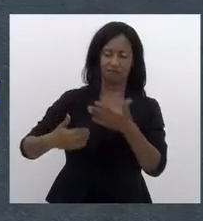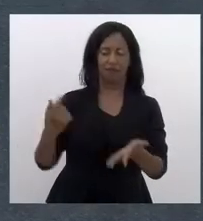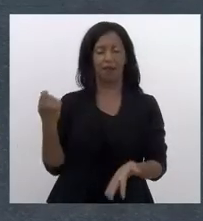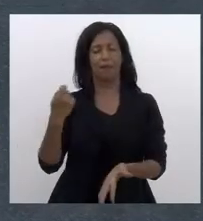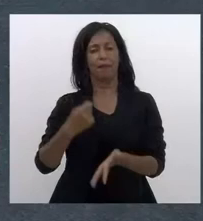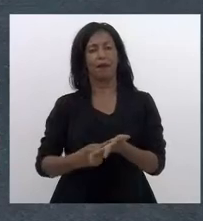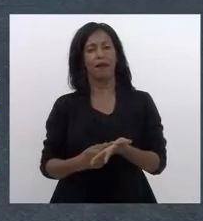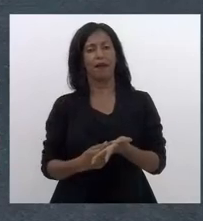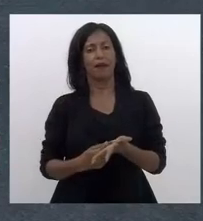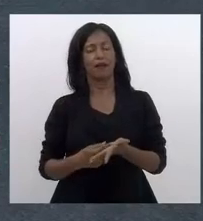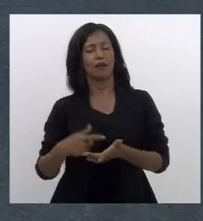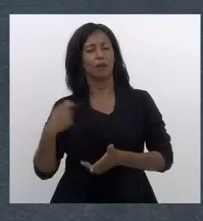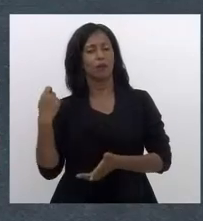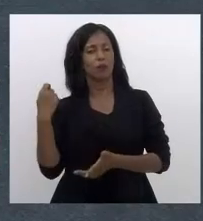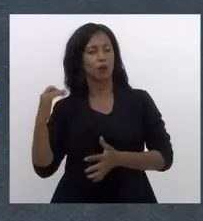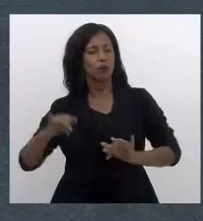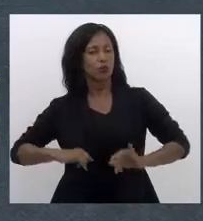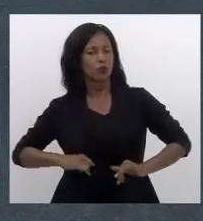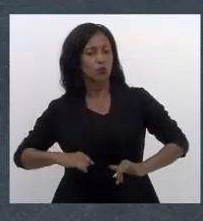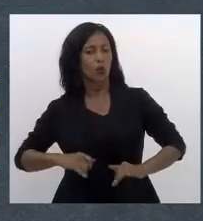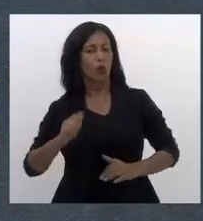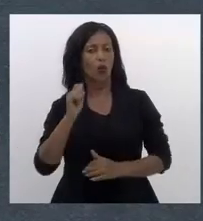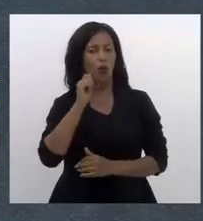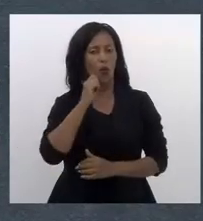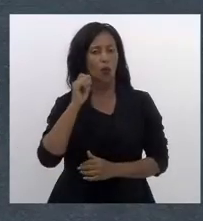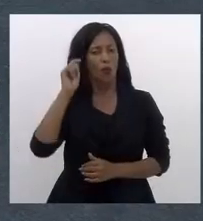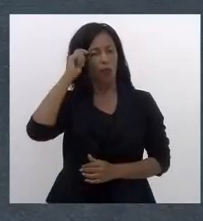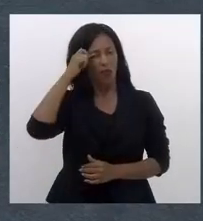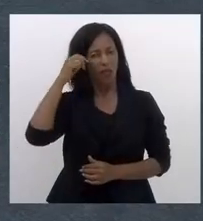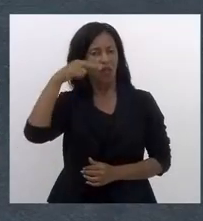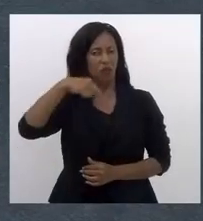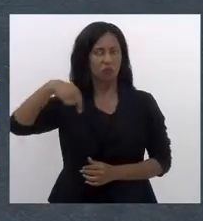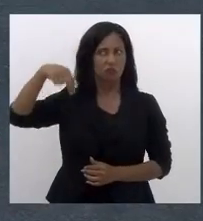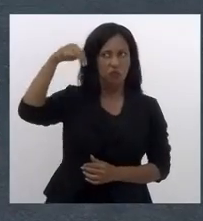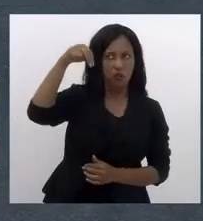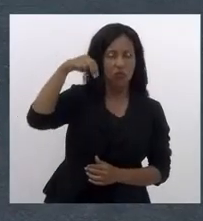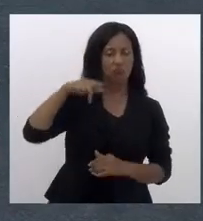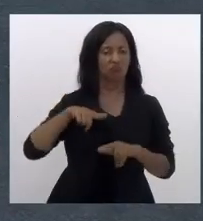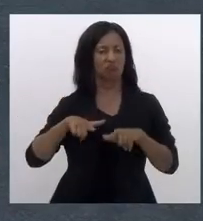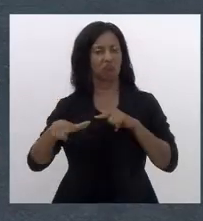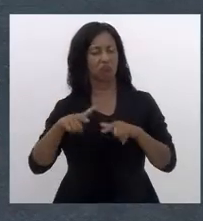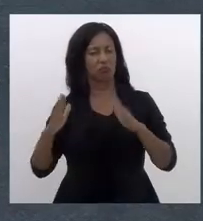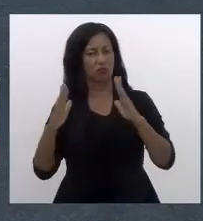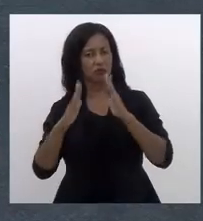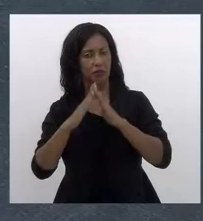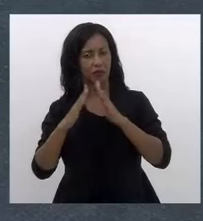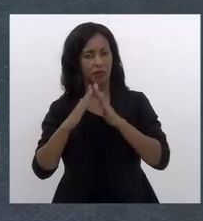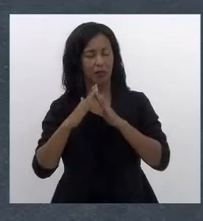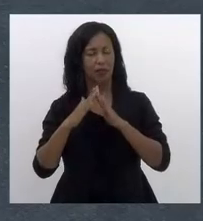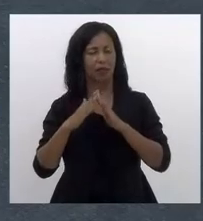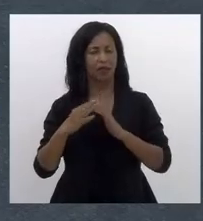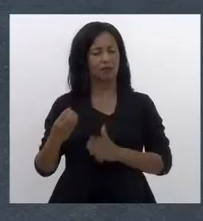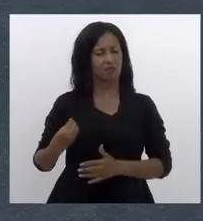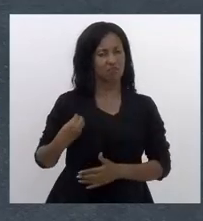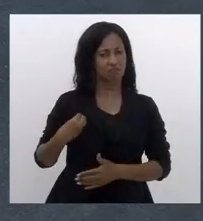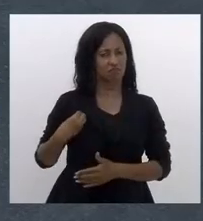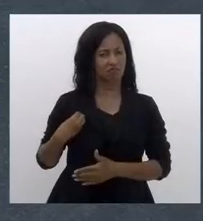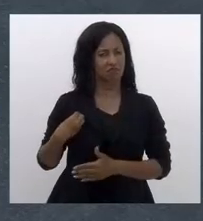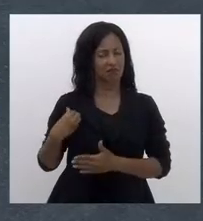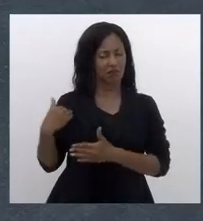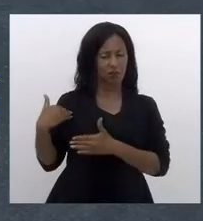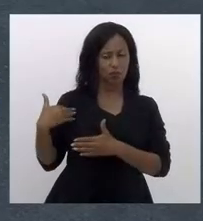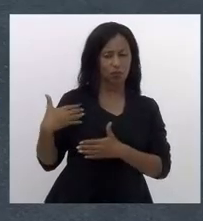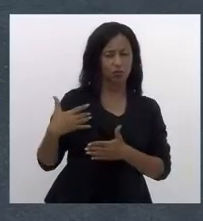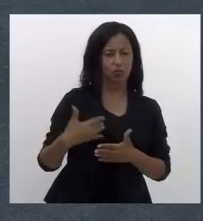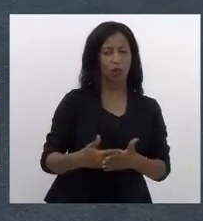muita luta. Mulher negra, nordestina, trabalhadora doméstica, que praticamente a vida inteira,